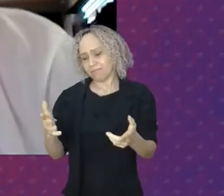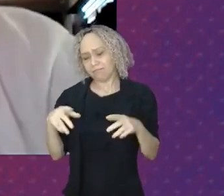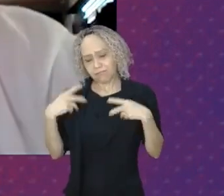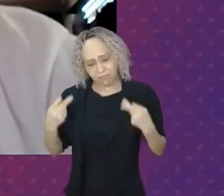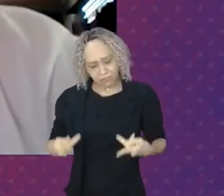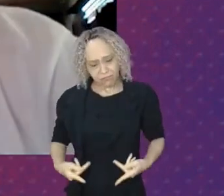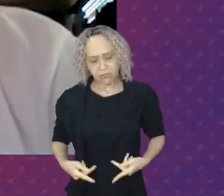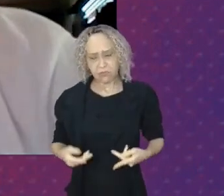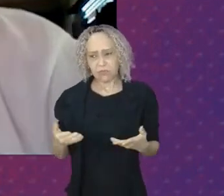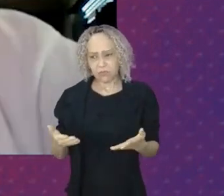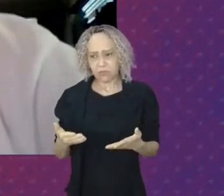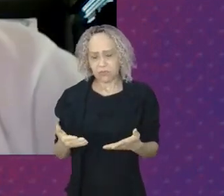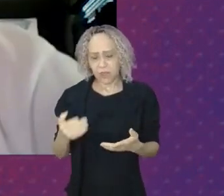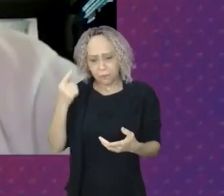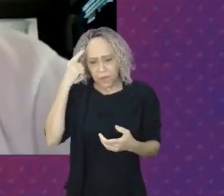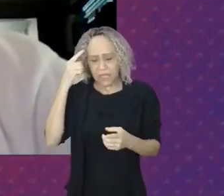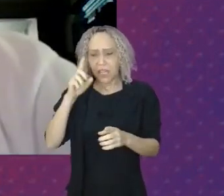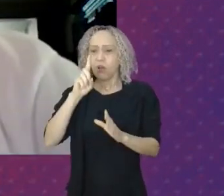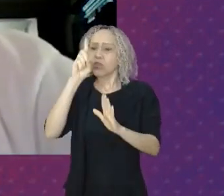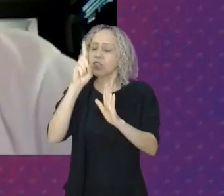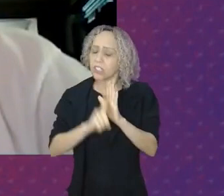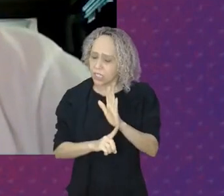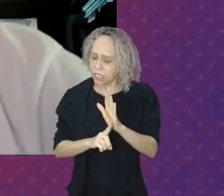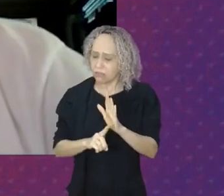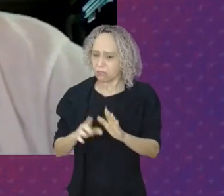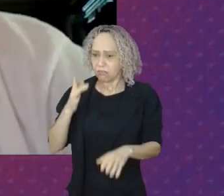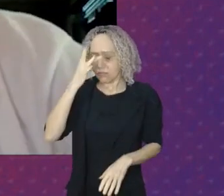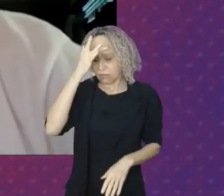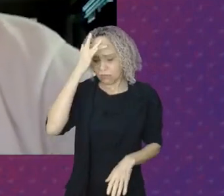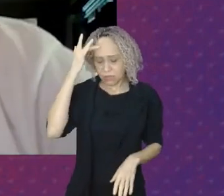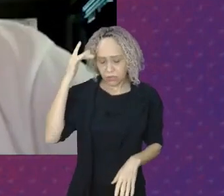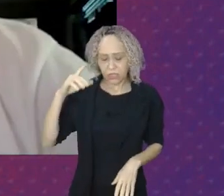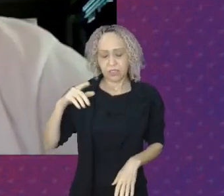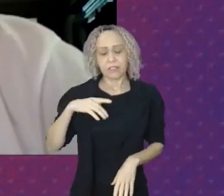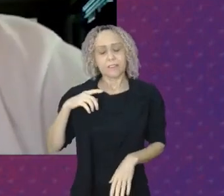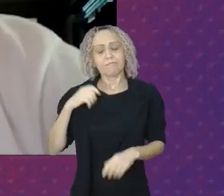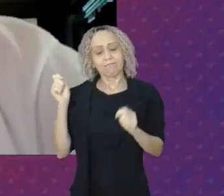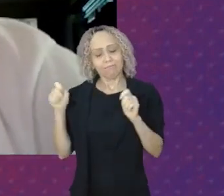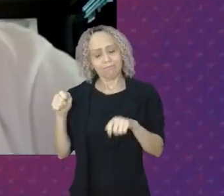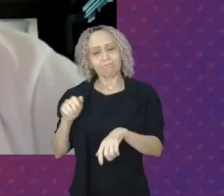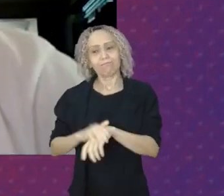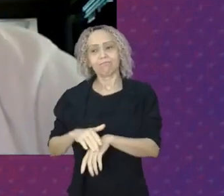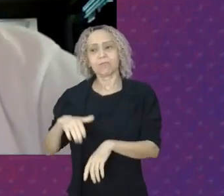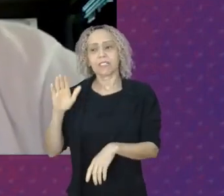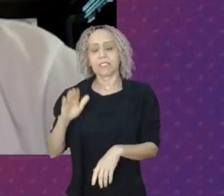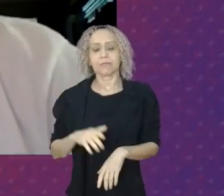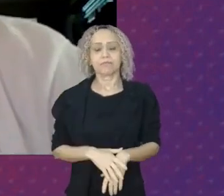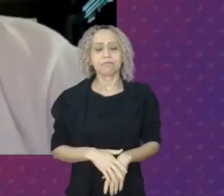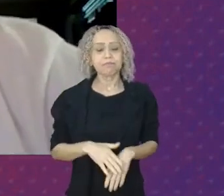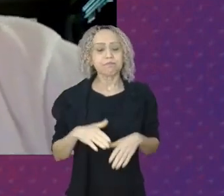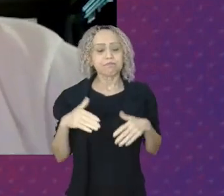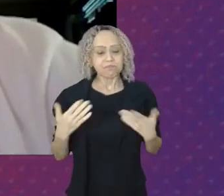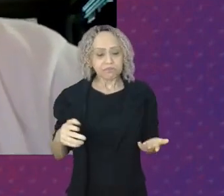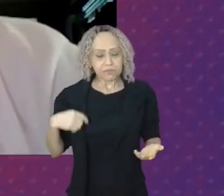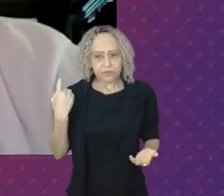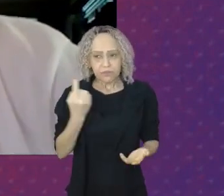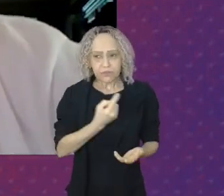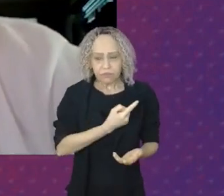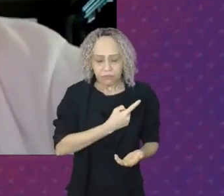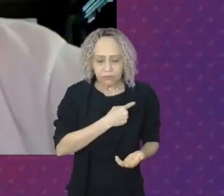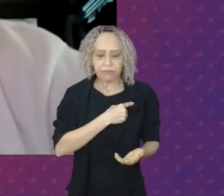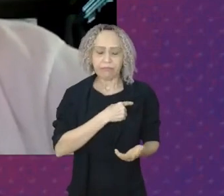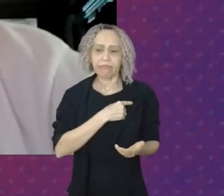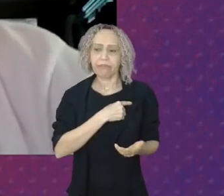àquele que sempre teve à margem da sociedade. E nesse sentido é que nós, ao